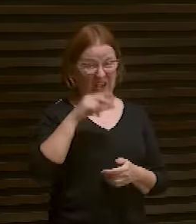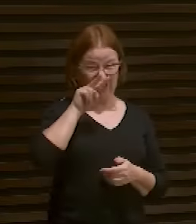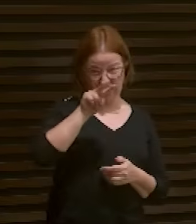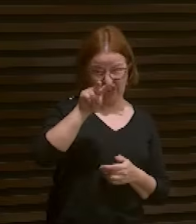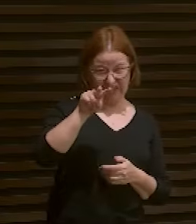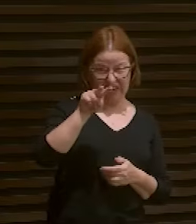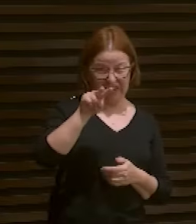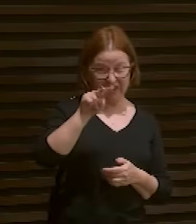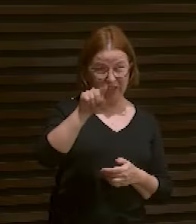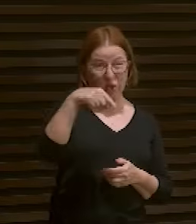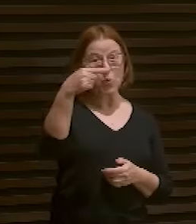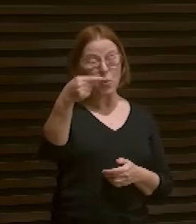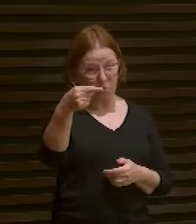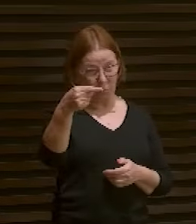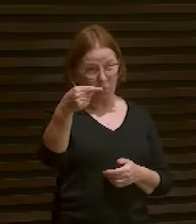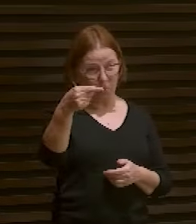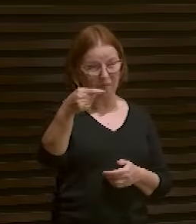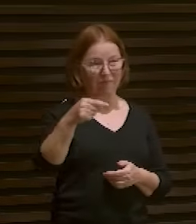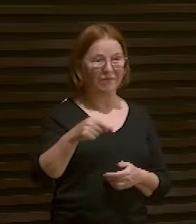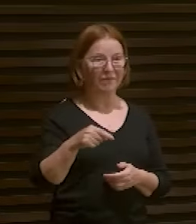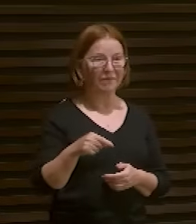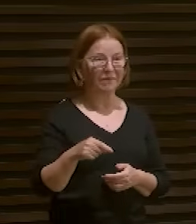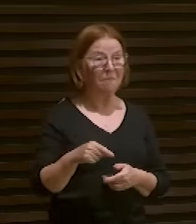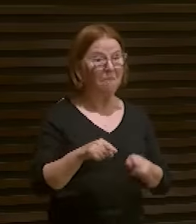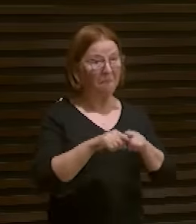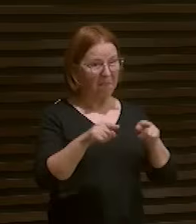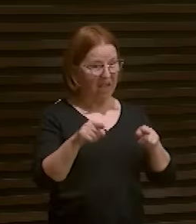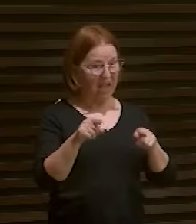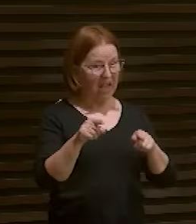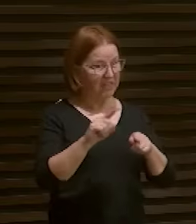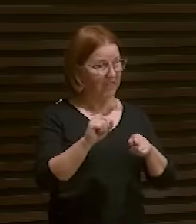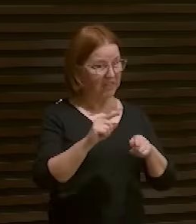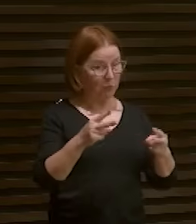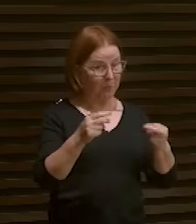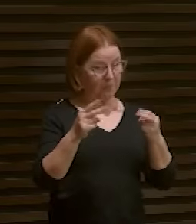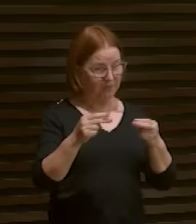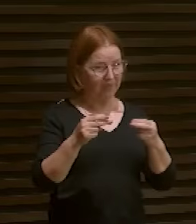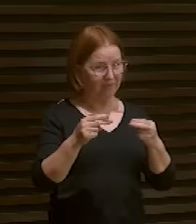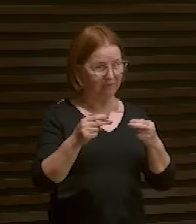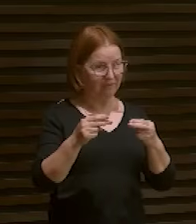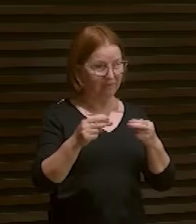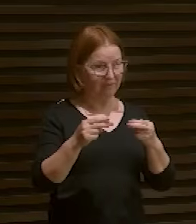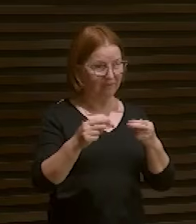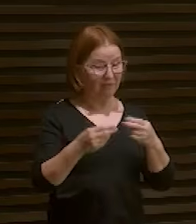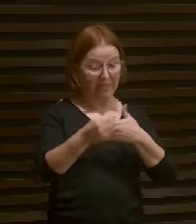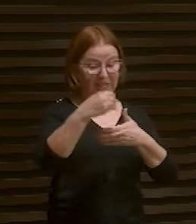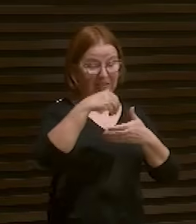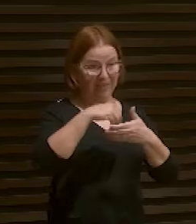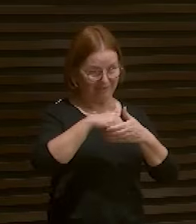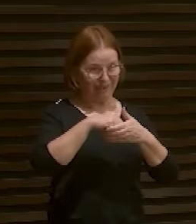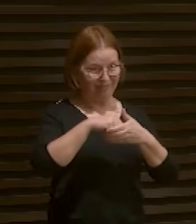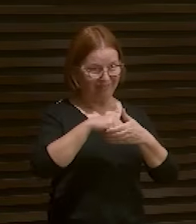no argueiro do olho do teu irmão, porém não reparas a trave que está no